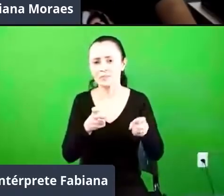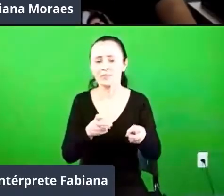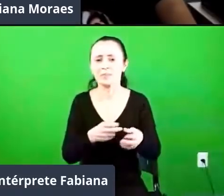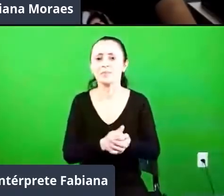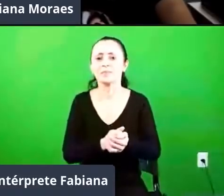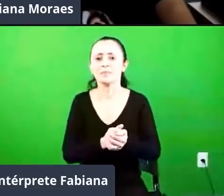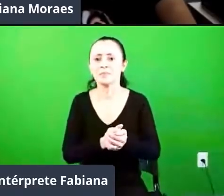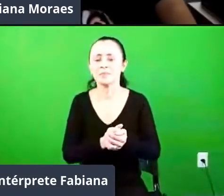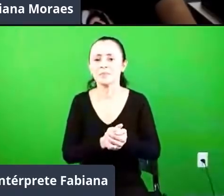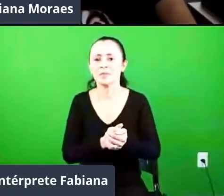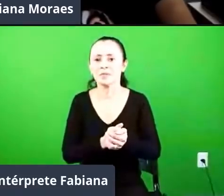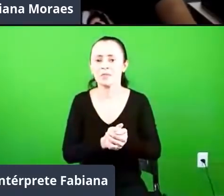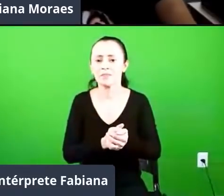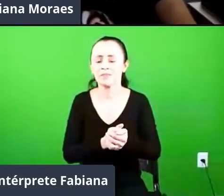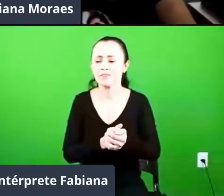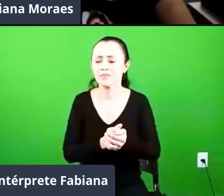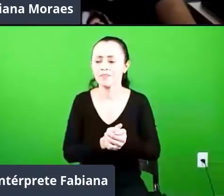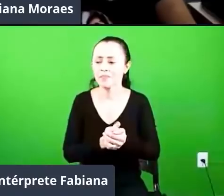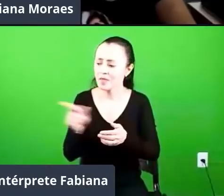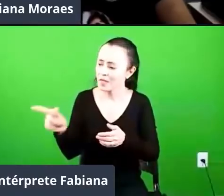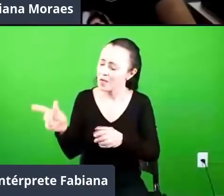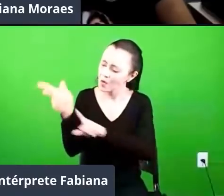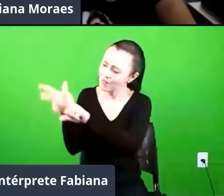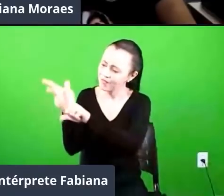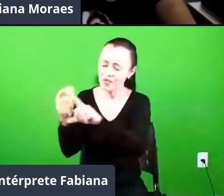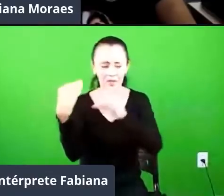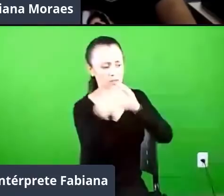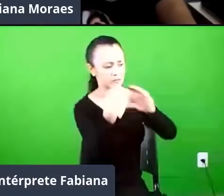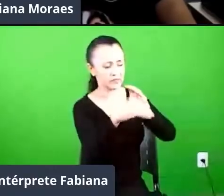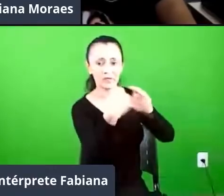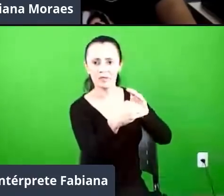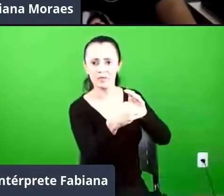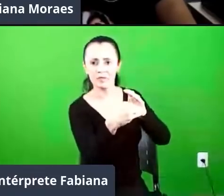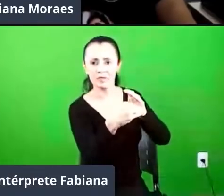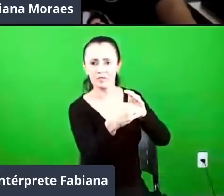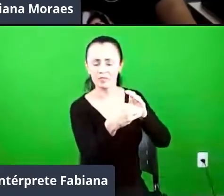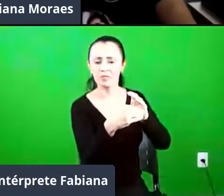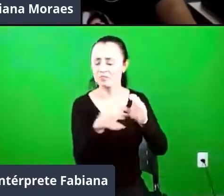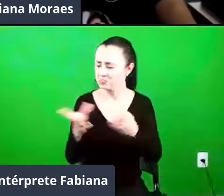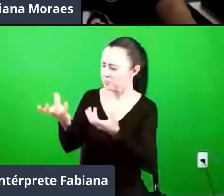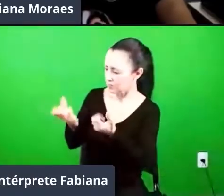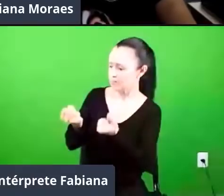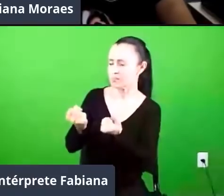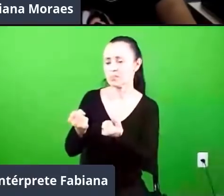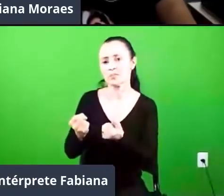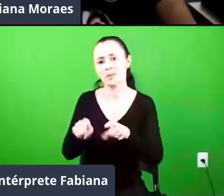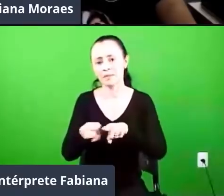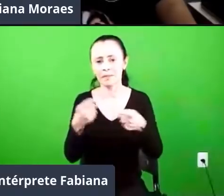dos pais, ela é muito digital, né? Esse contato, esse calorzinho que tem na